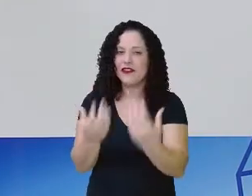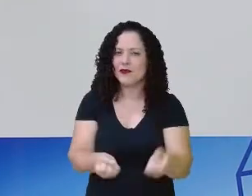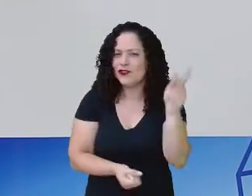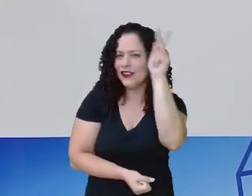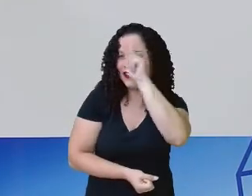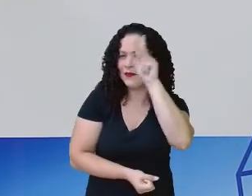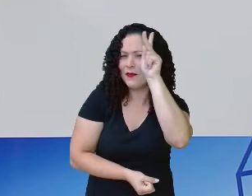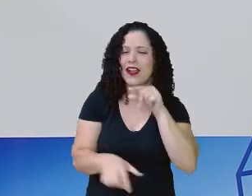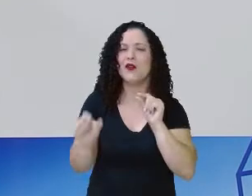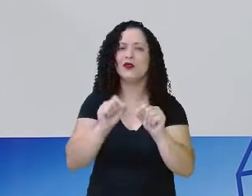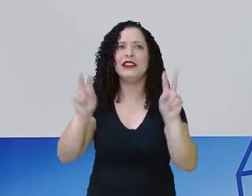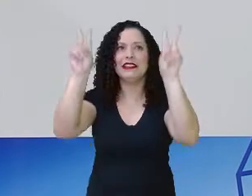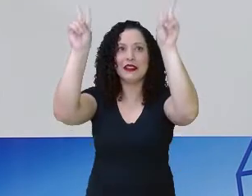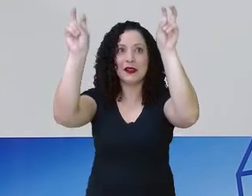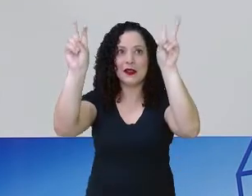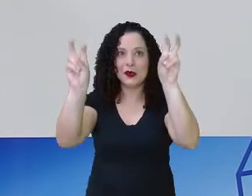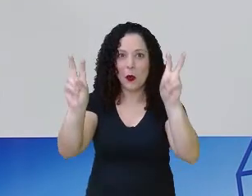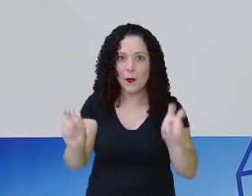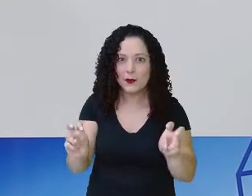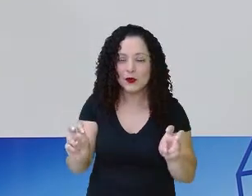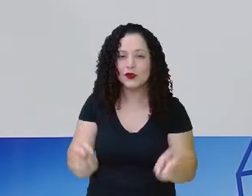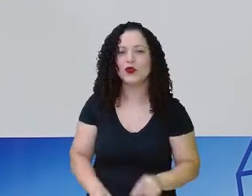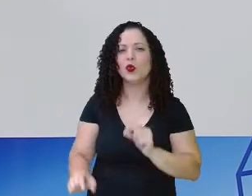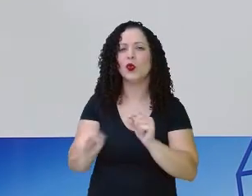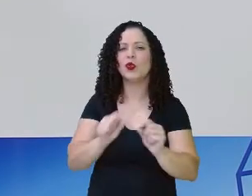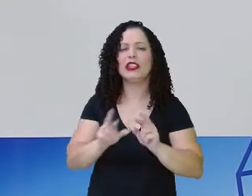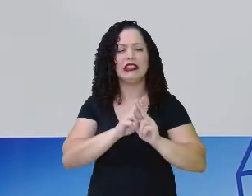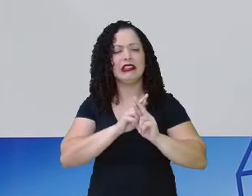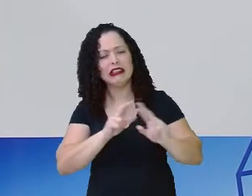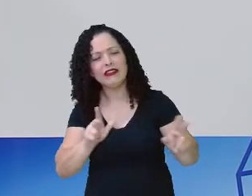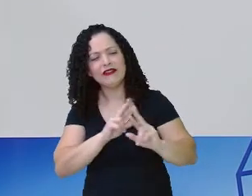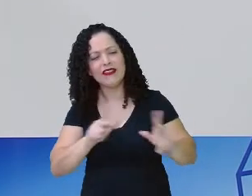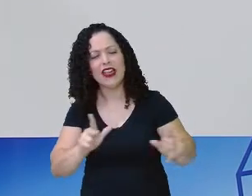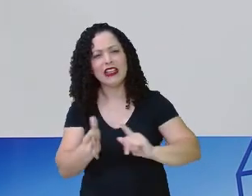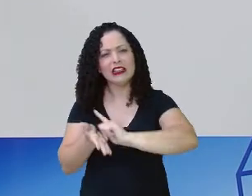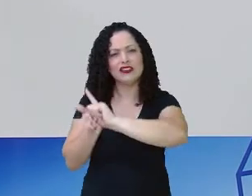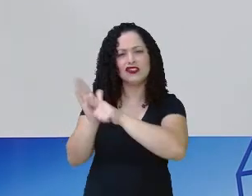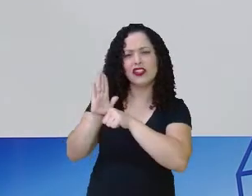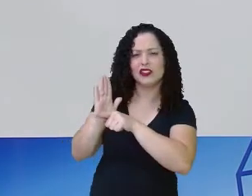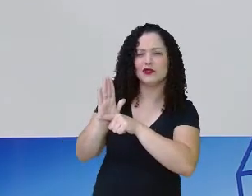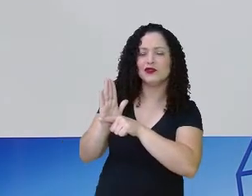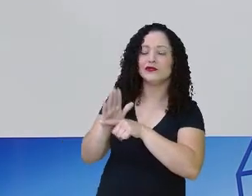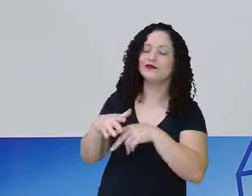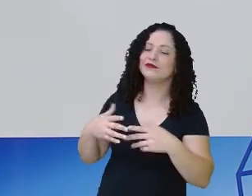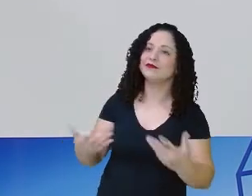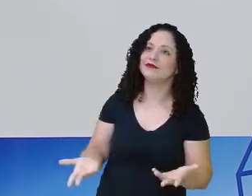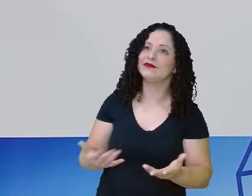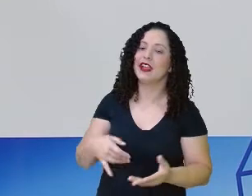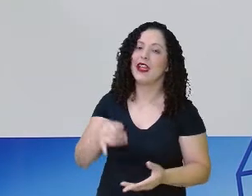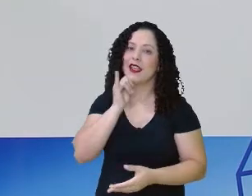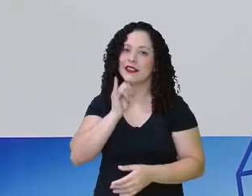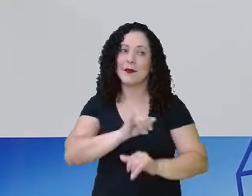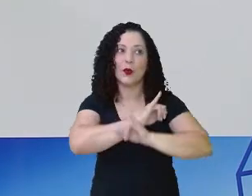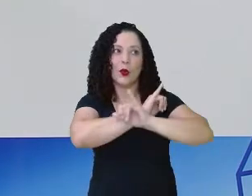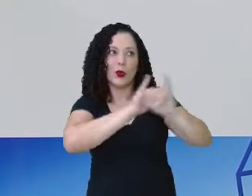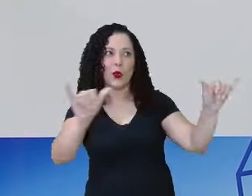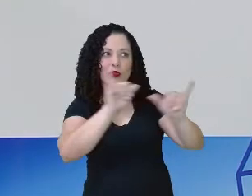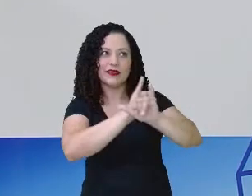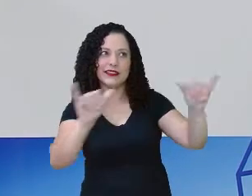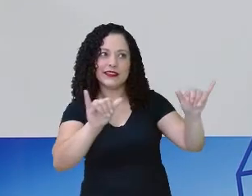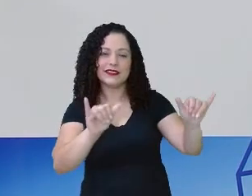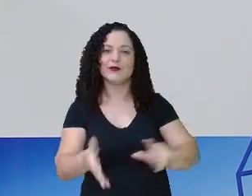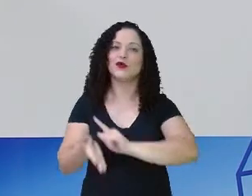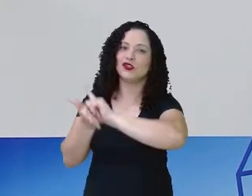aí alguns tópicos, que o diferenciam de outros gêneros textuais, como por exemplo, notícia é um gênero